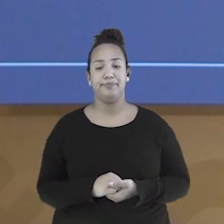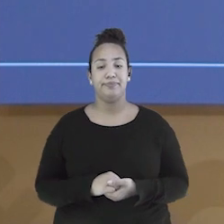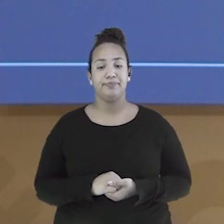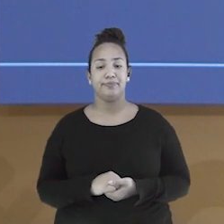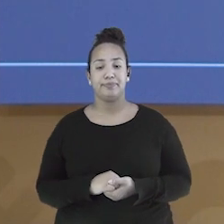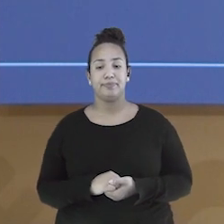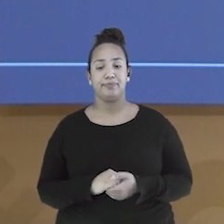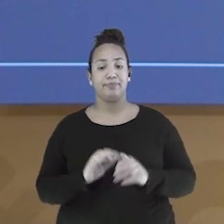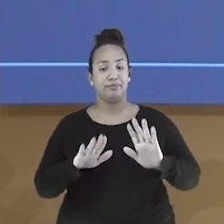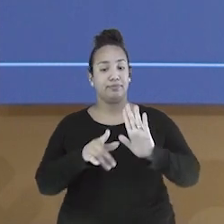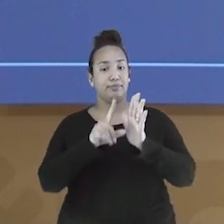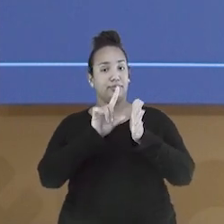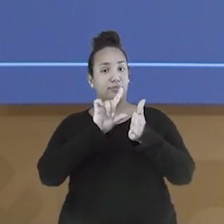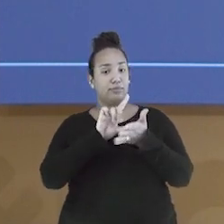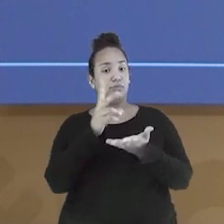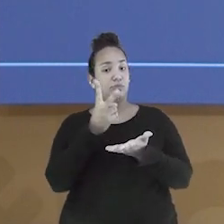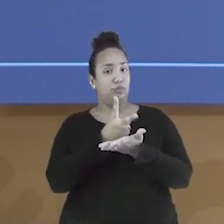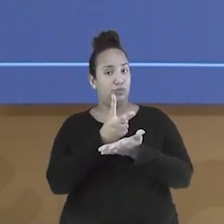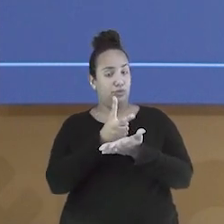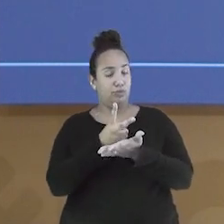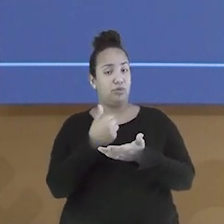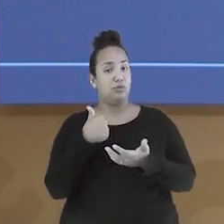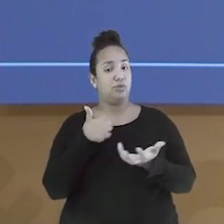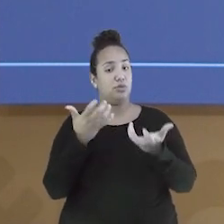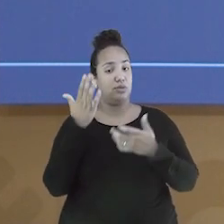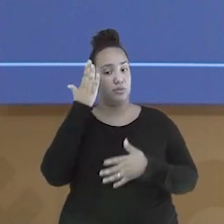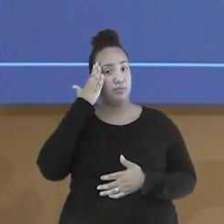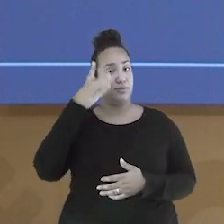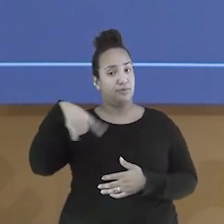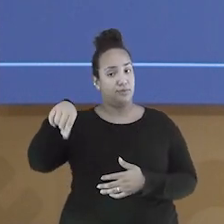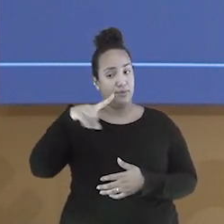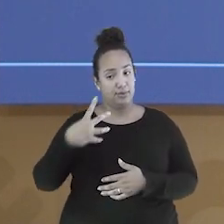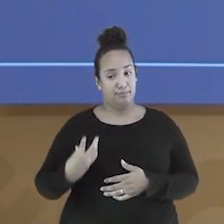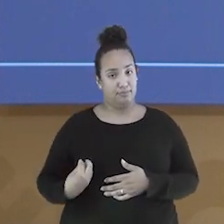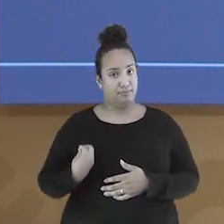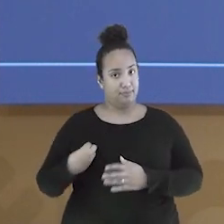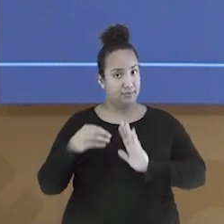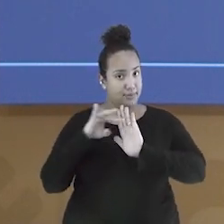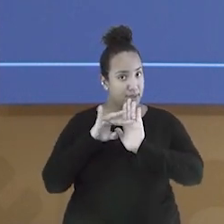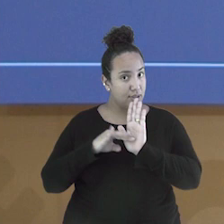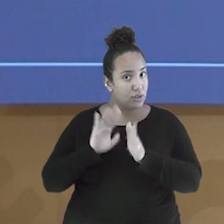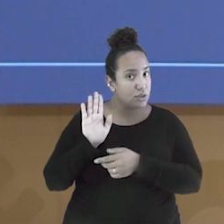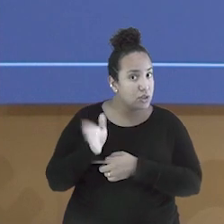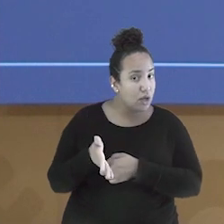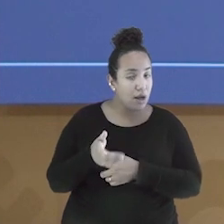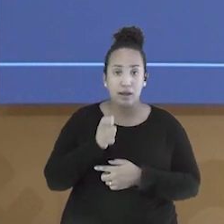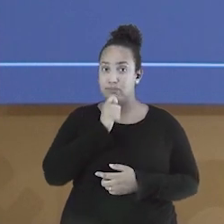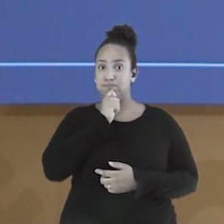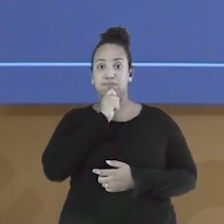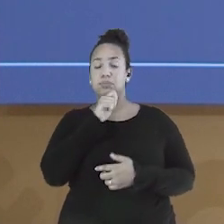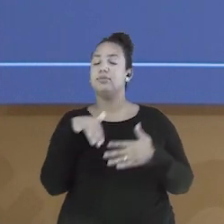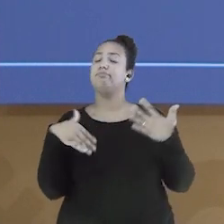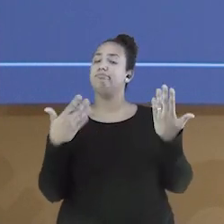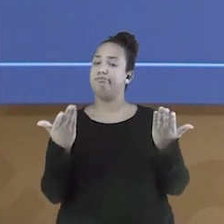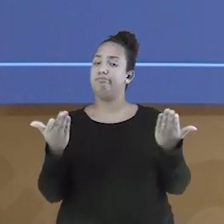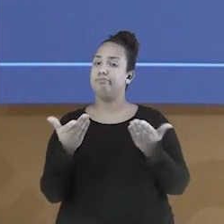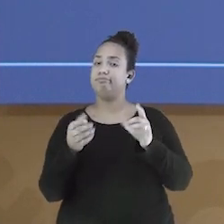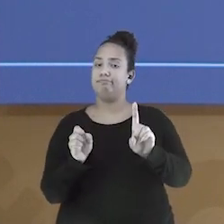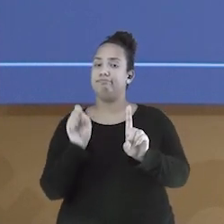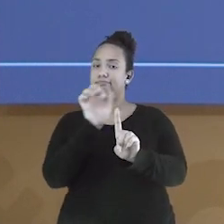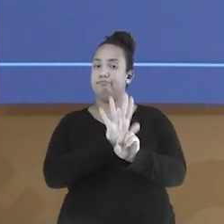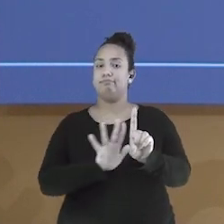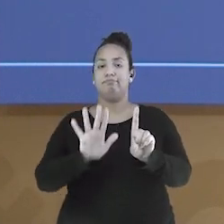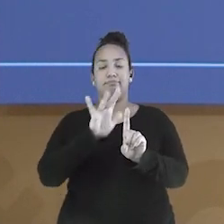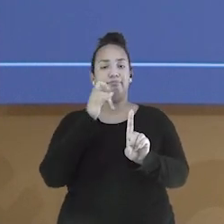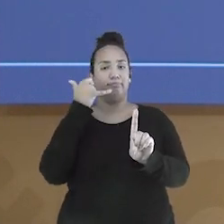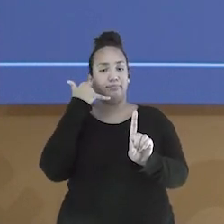de continuar, eu quero saber se você já marcou sua presença. Se ainda não, aponte o seu celular para o QR Code que aparece